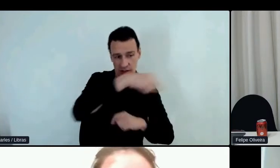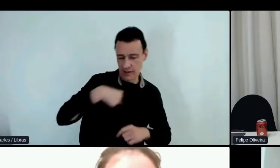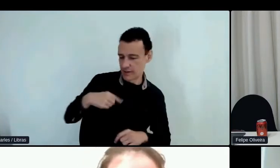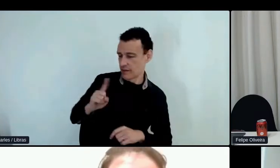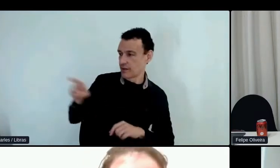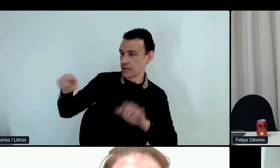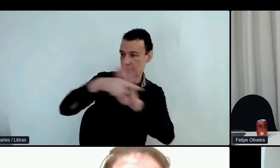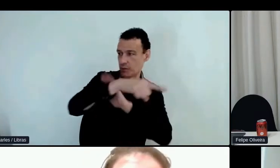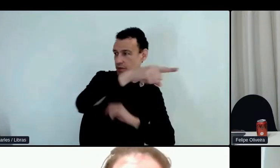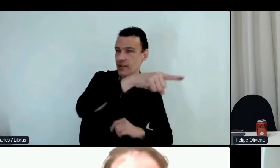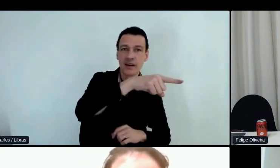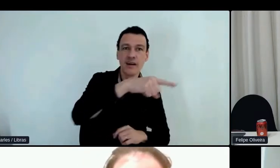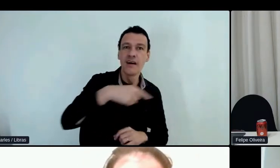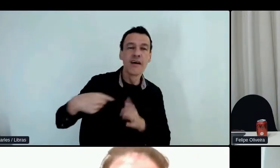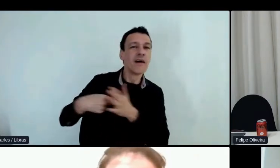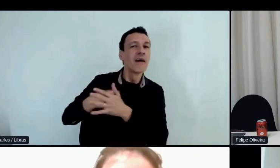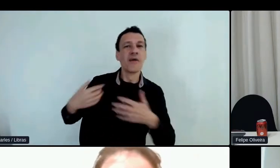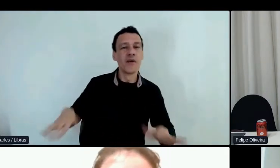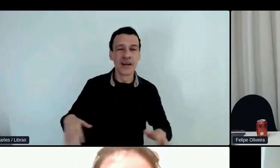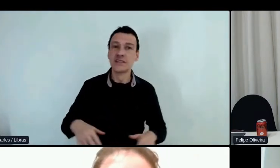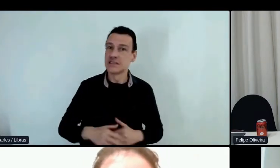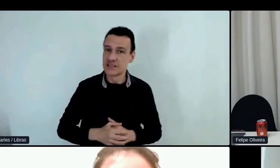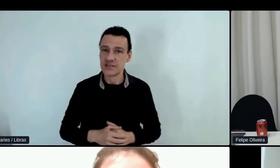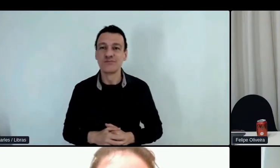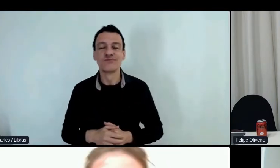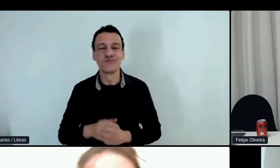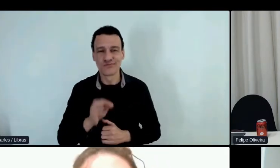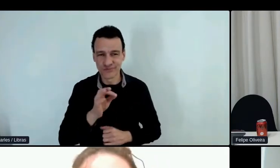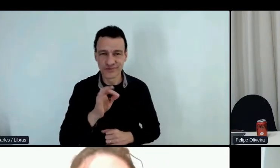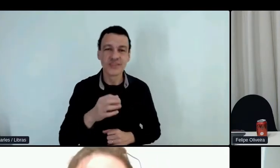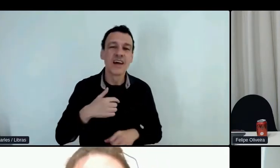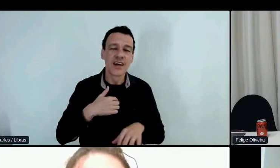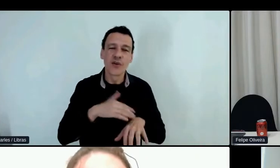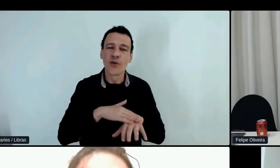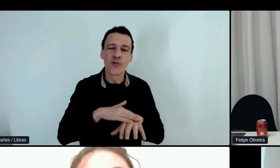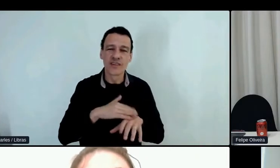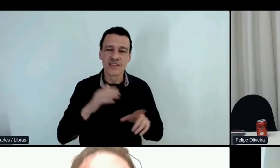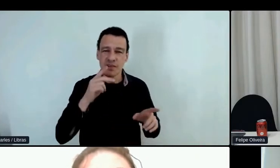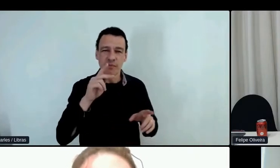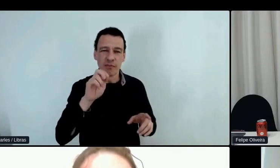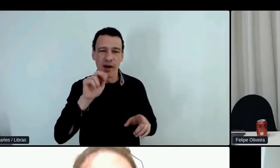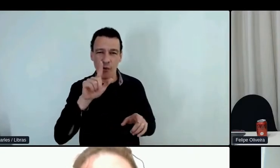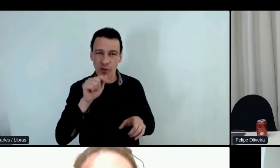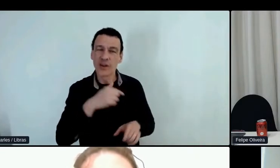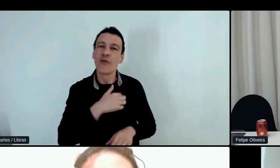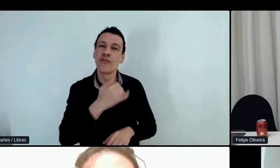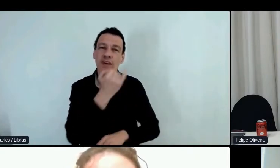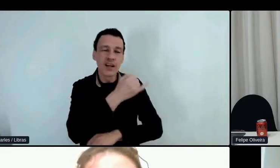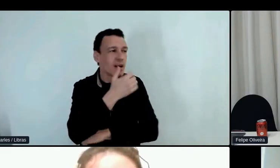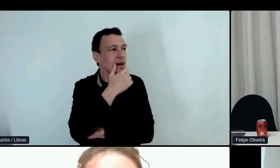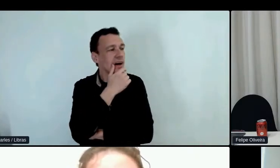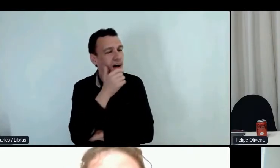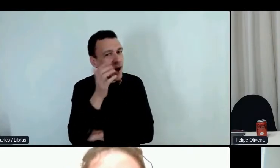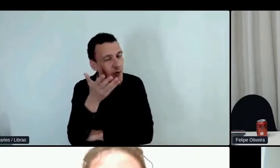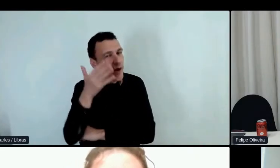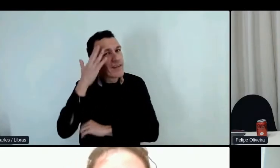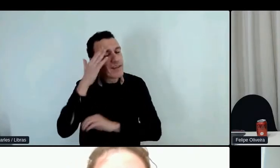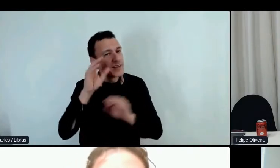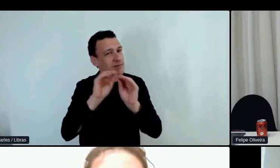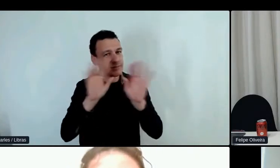e vai perguntar alguma coisa para alguém e ela fala, não, vai lá, pergunta lá. E eu falo, pô, vai lá, pergunta. Agora eu falo, é